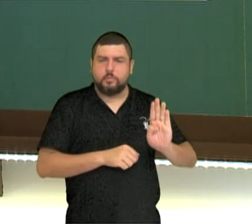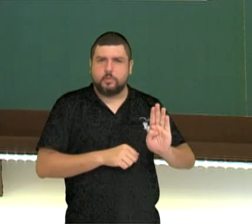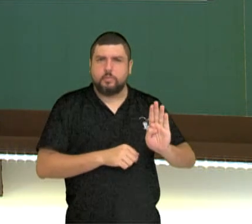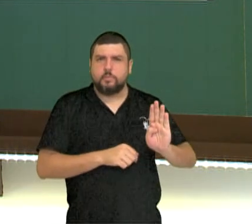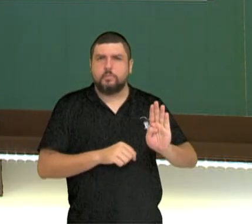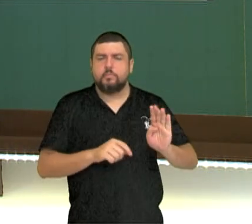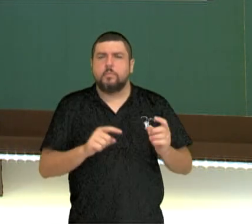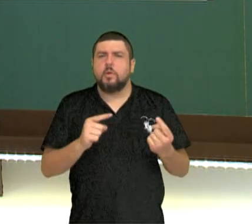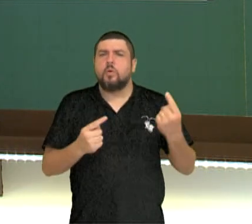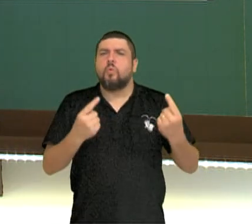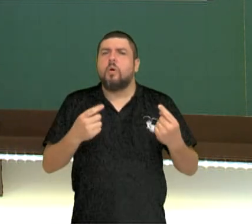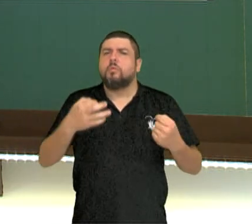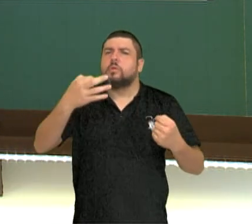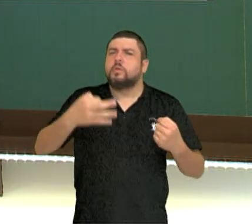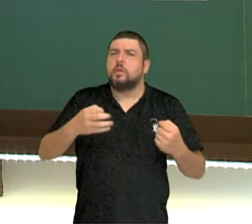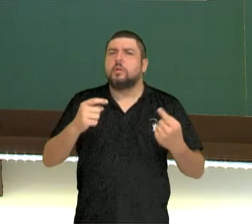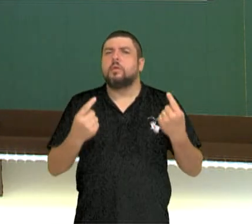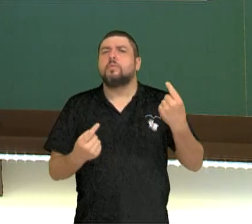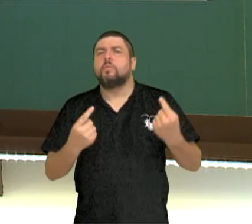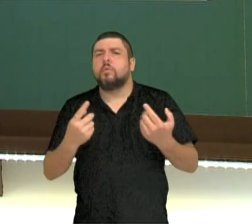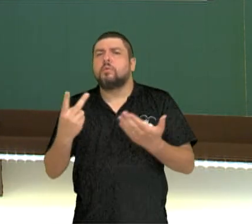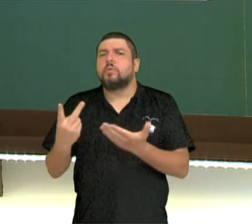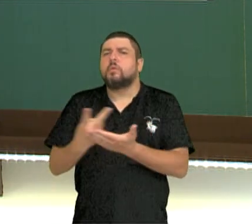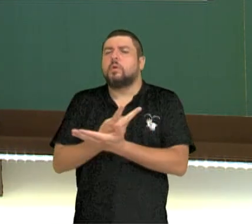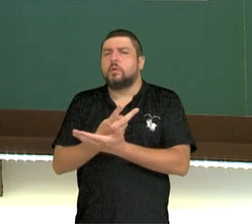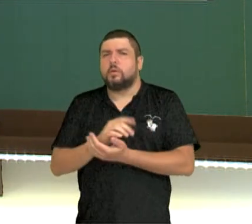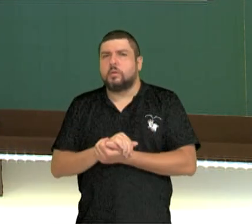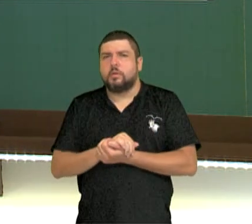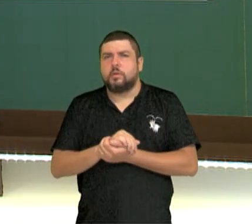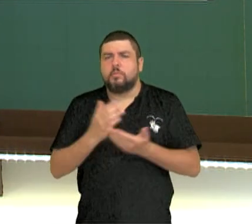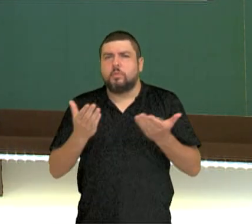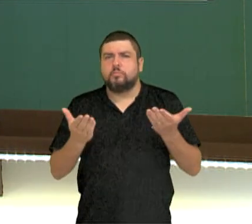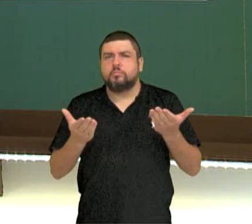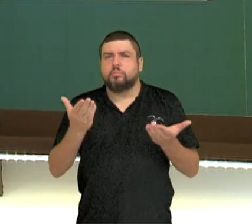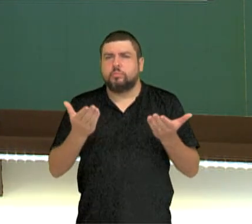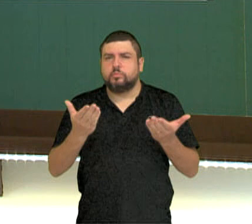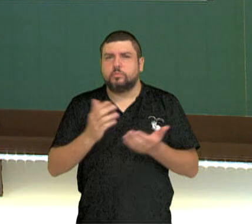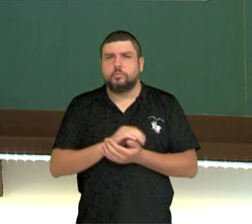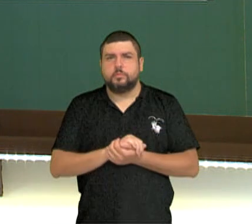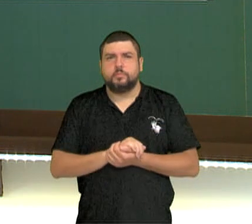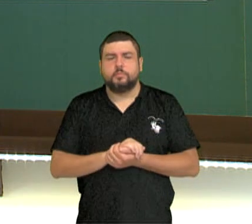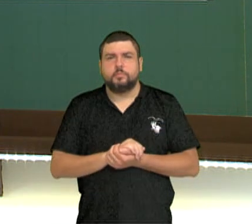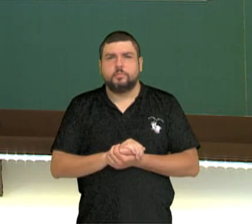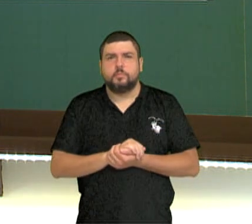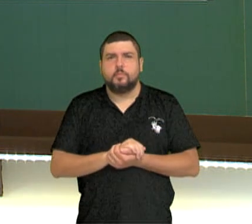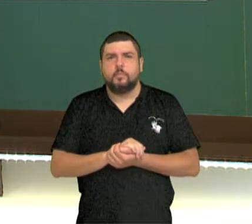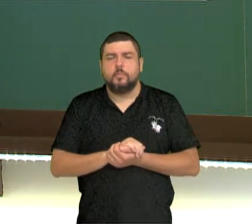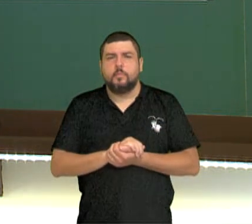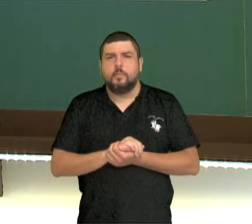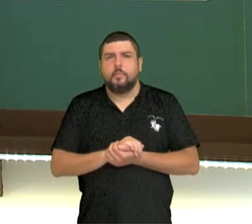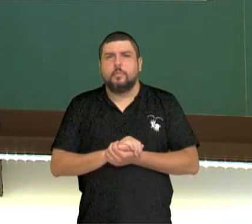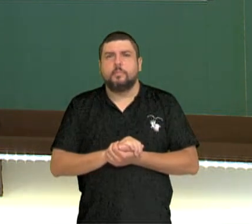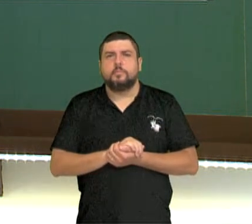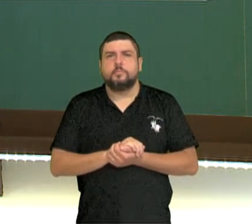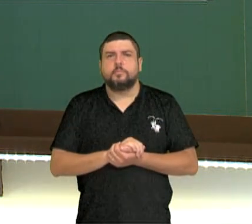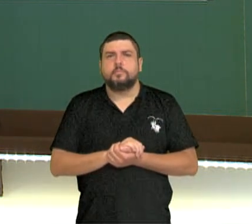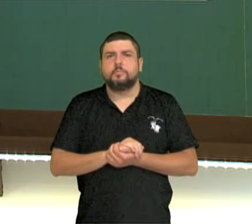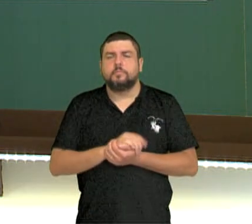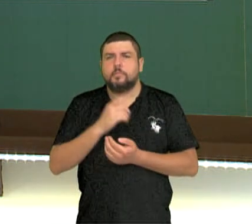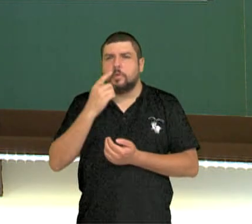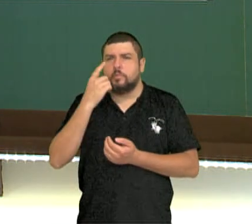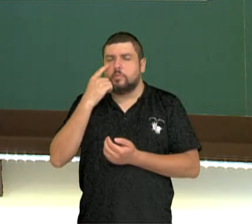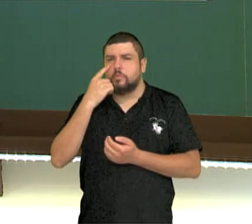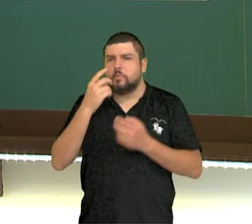indicou aquela que está com balanceamento correto e aquela que está com uma reação de balanceamento errada. Vamos